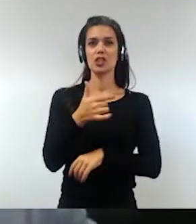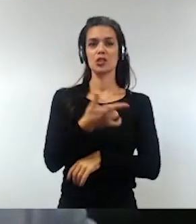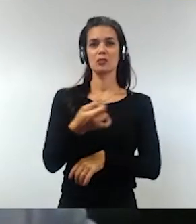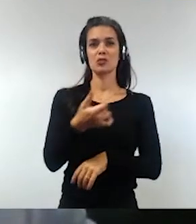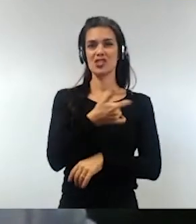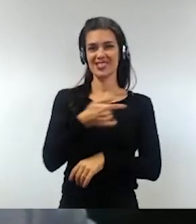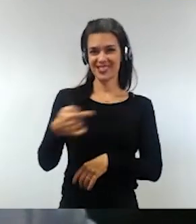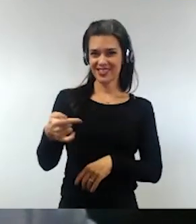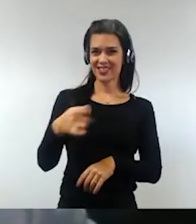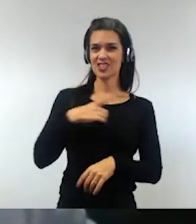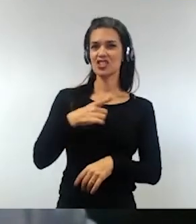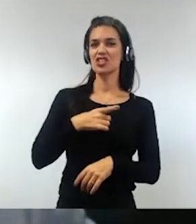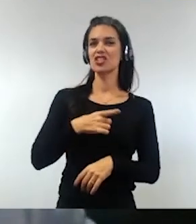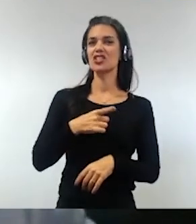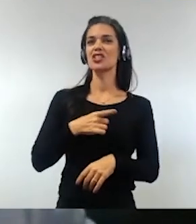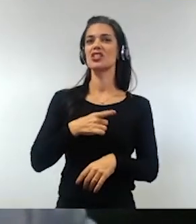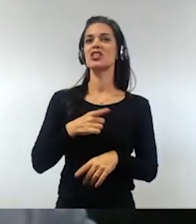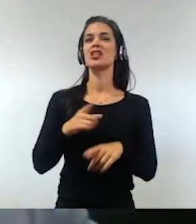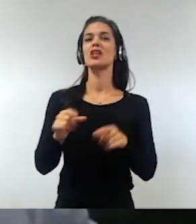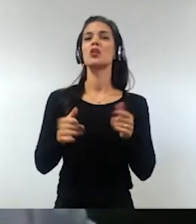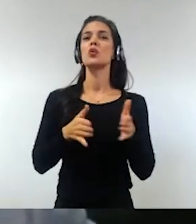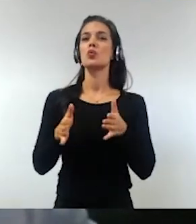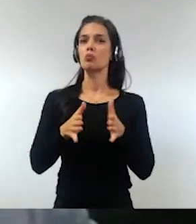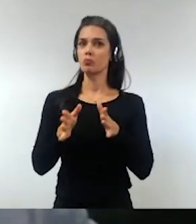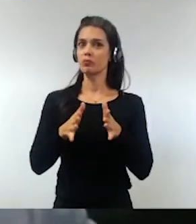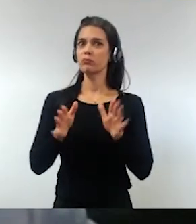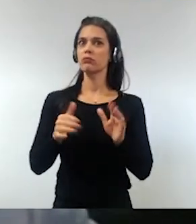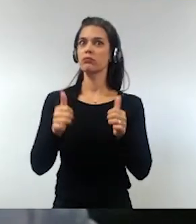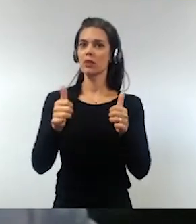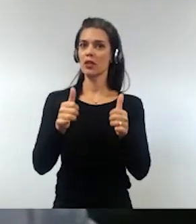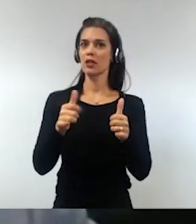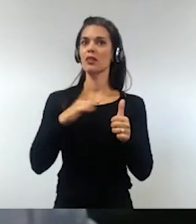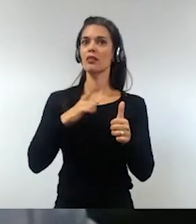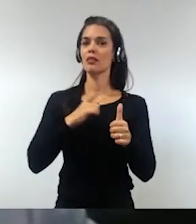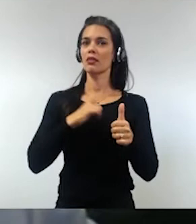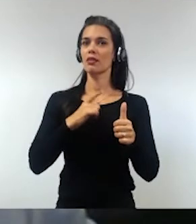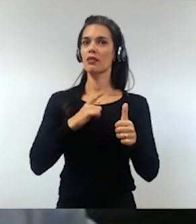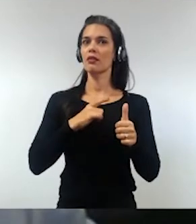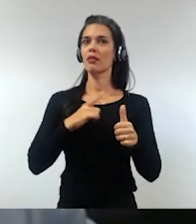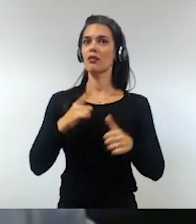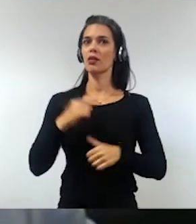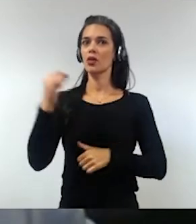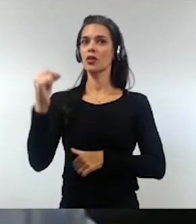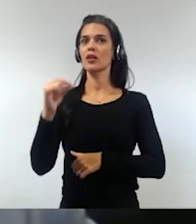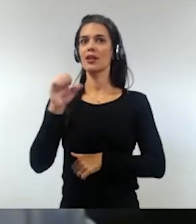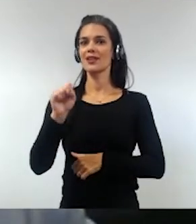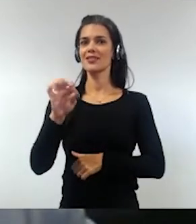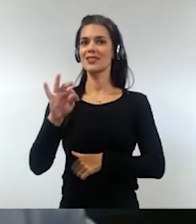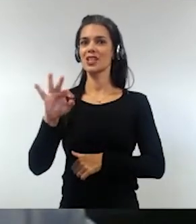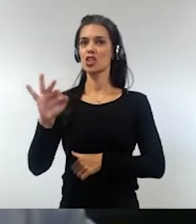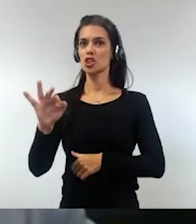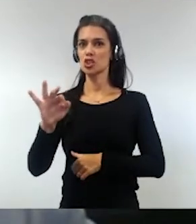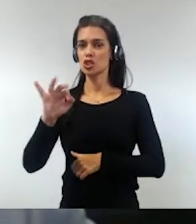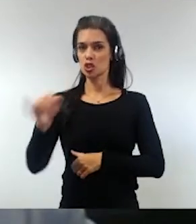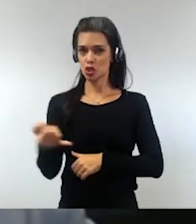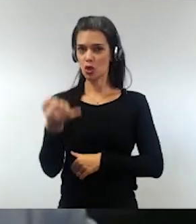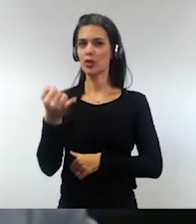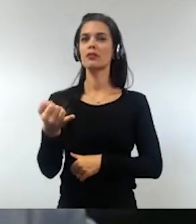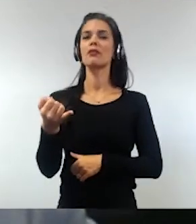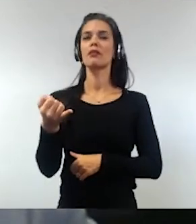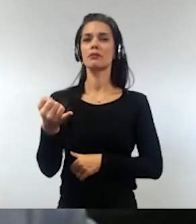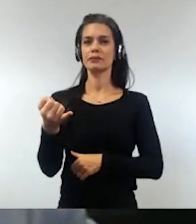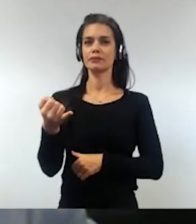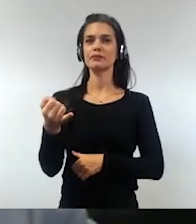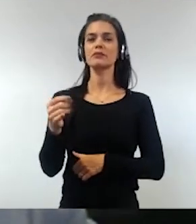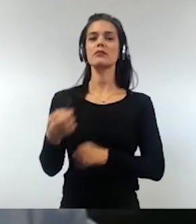2017, ele tinha uma sensibilidade extrema. Ele foi até convocado aí há algum tempo no STJ, que é o desembargador Leopoldo Raposo.